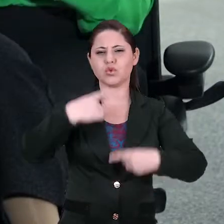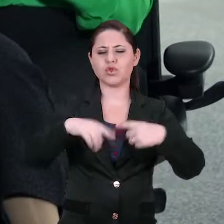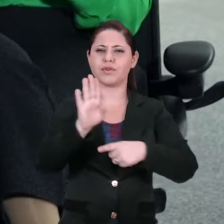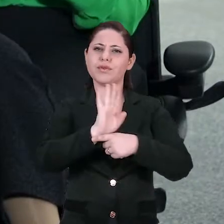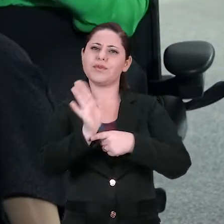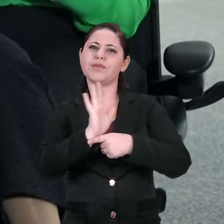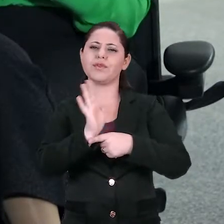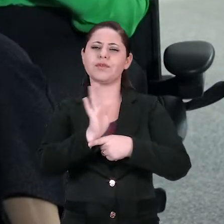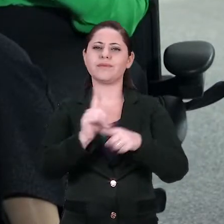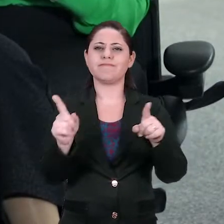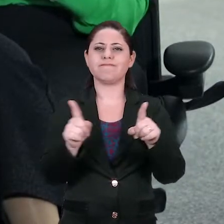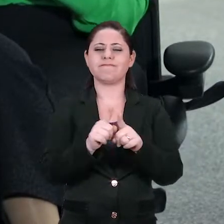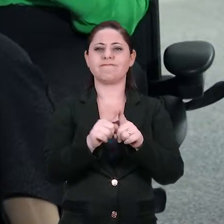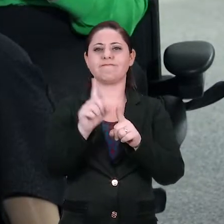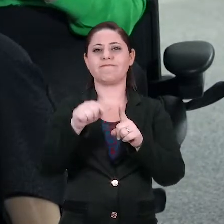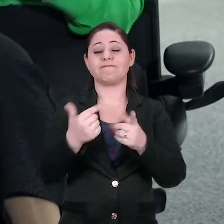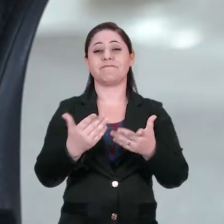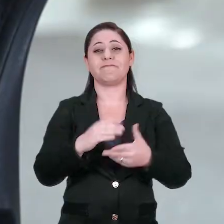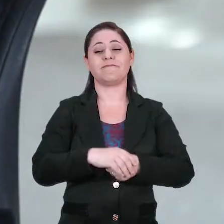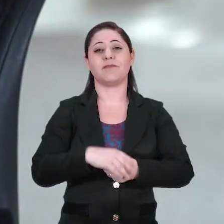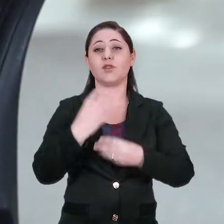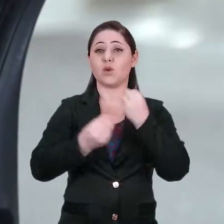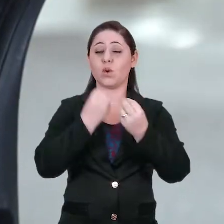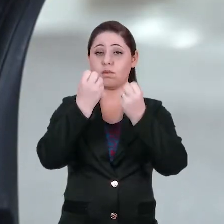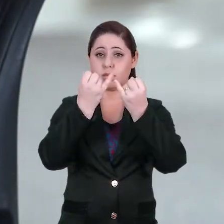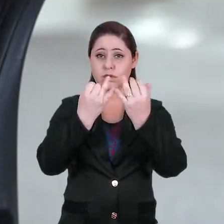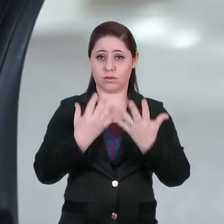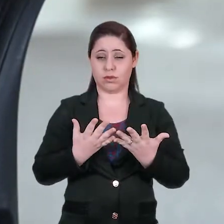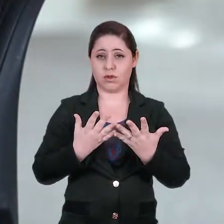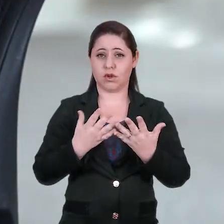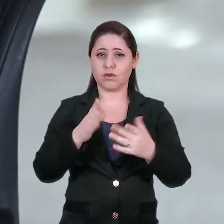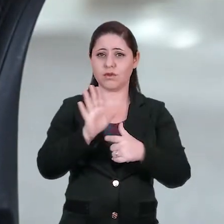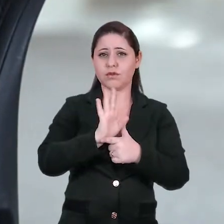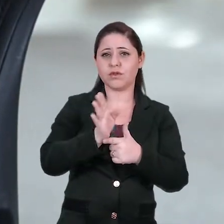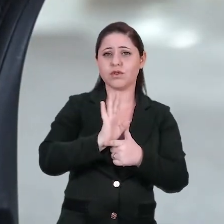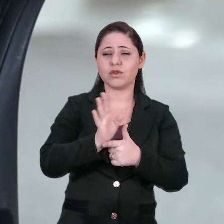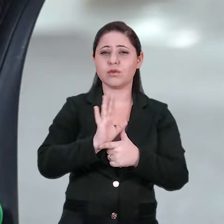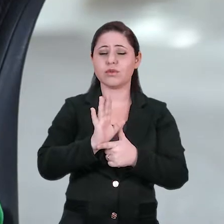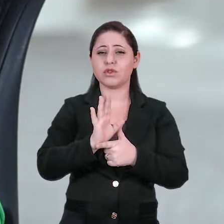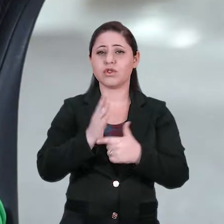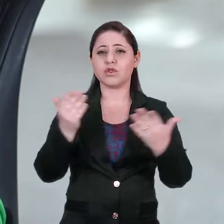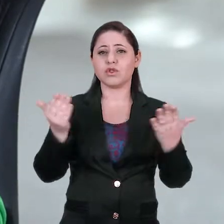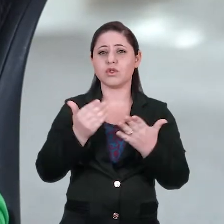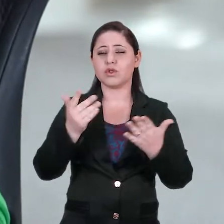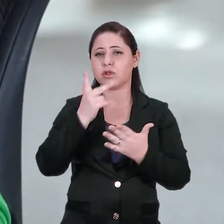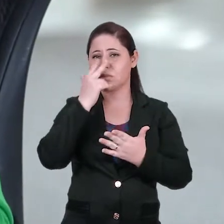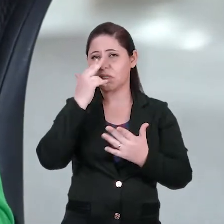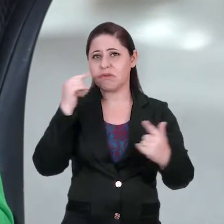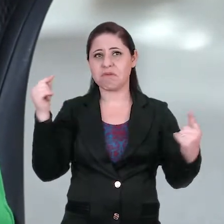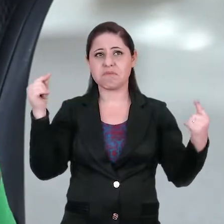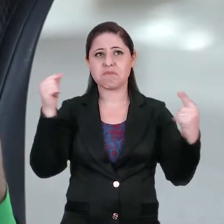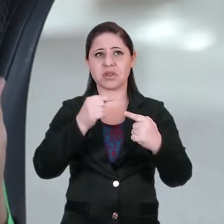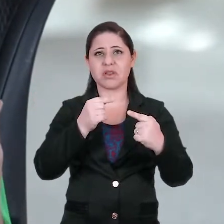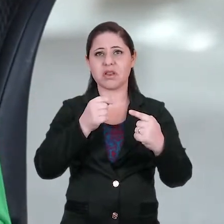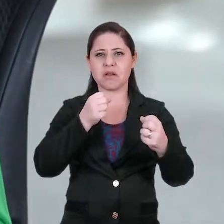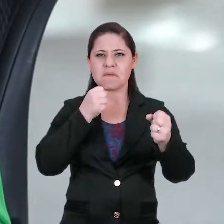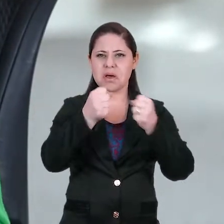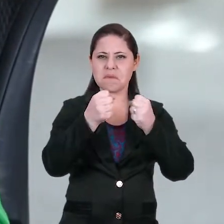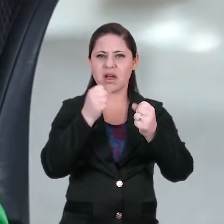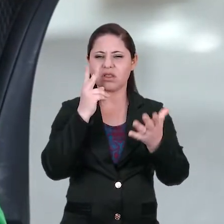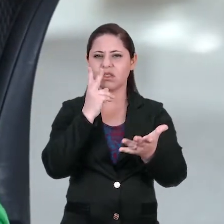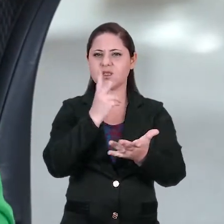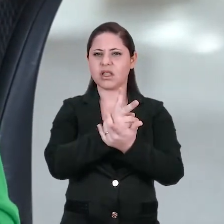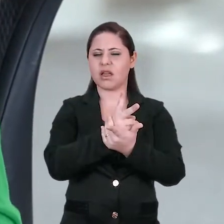ela discutia os filmes como você disse, os filmes de hoje são mais voltados, às vezes, para os filmes de